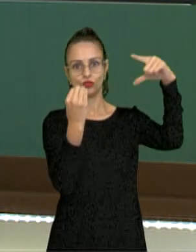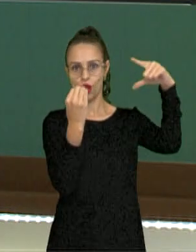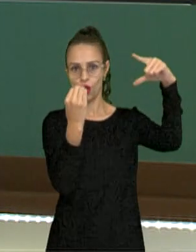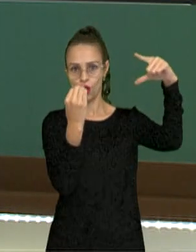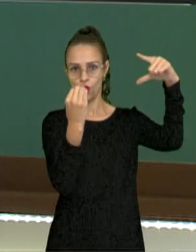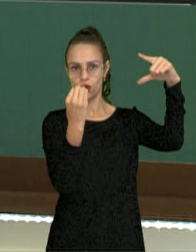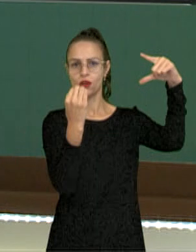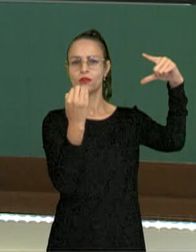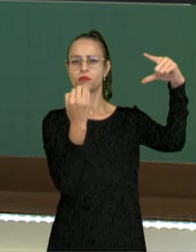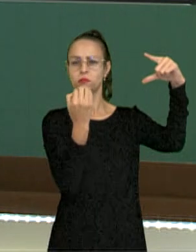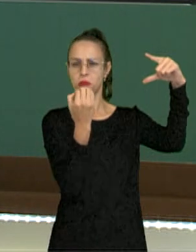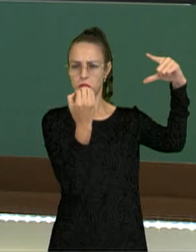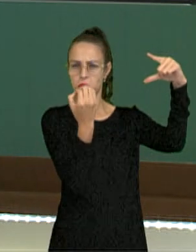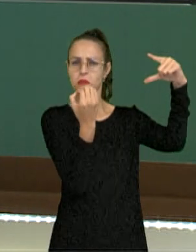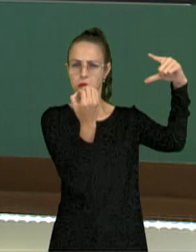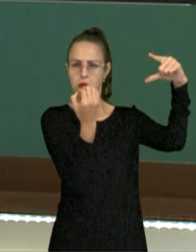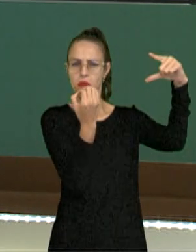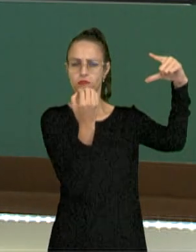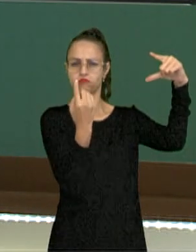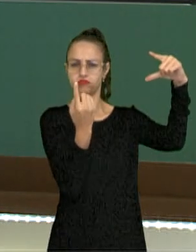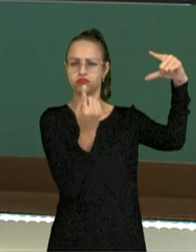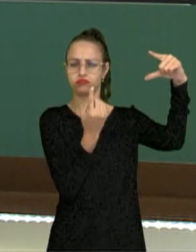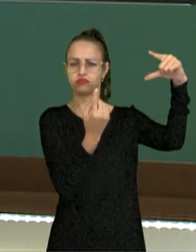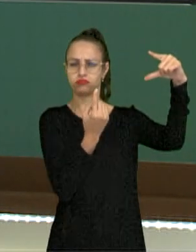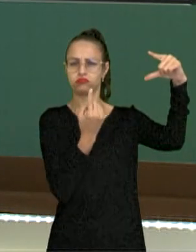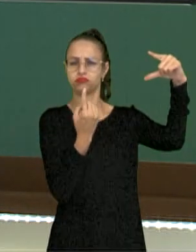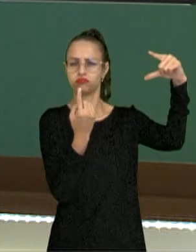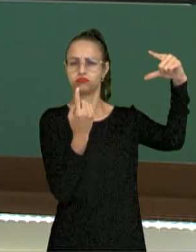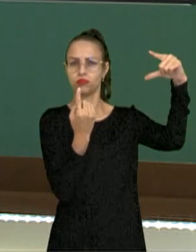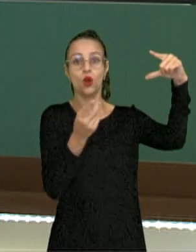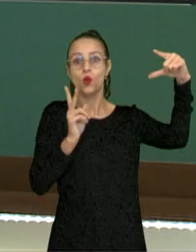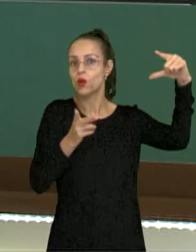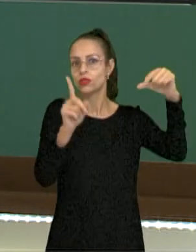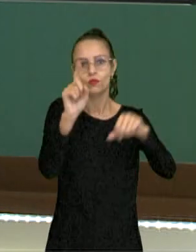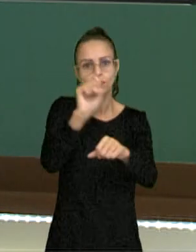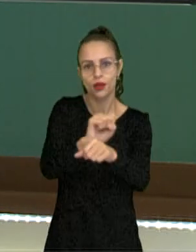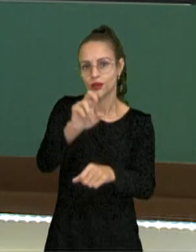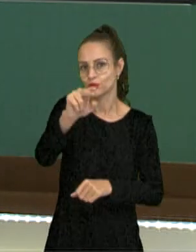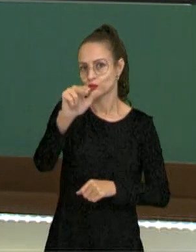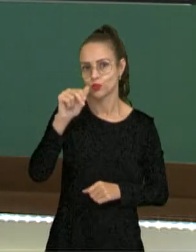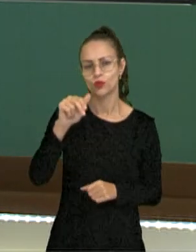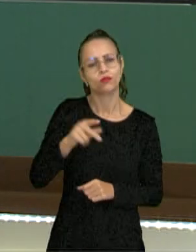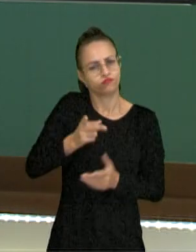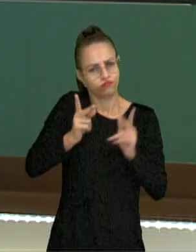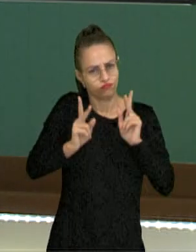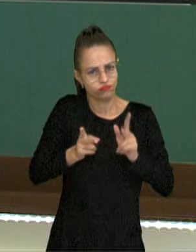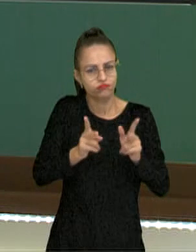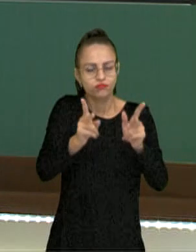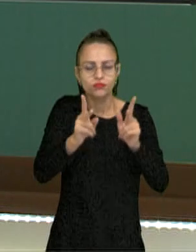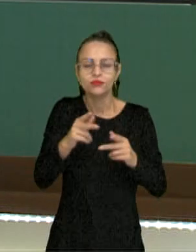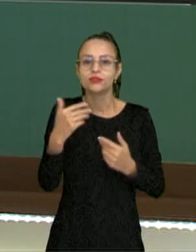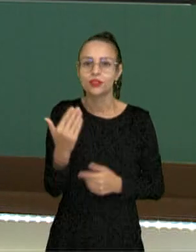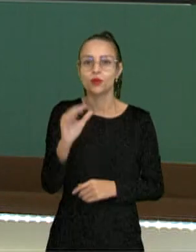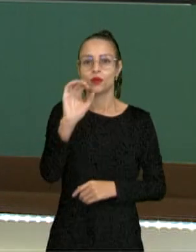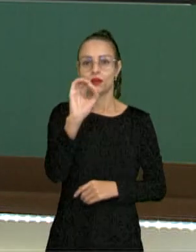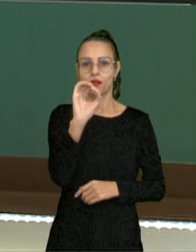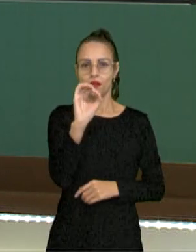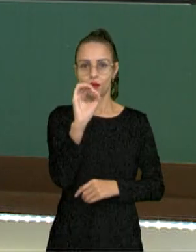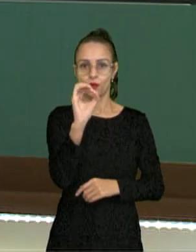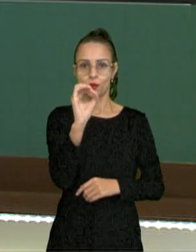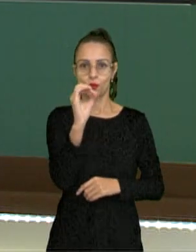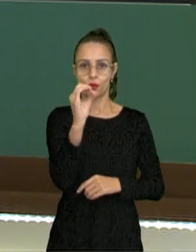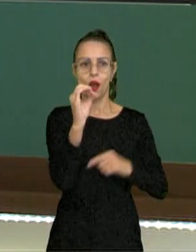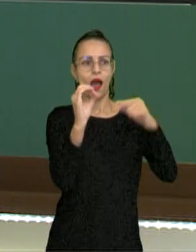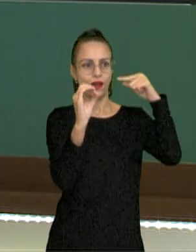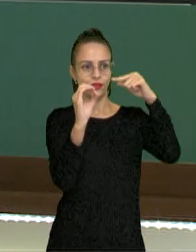Conforme o movimento continua acontecendo e ele é constante, ele nunca para, né? É um movimento constante. Aí, aquela face que estava voltada